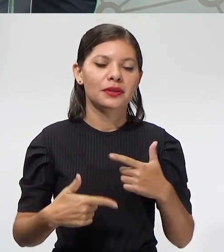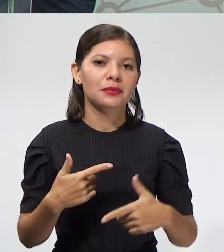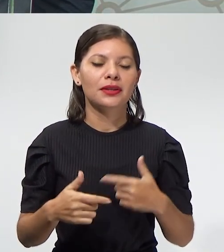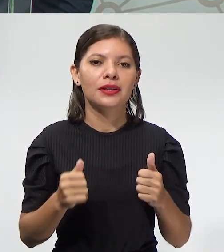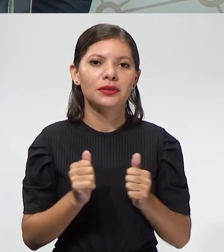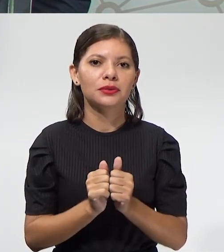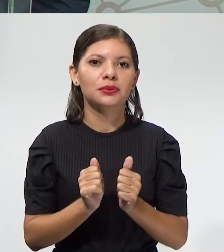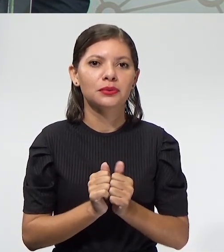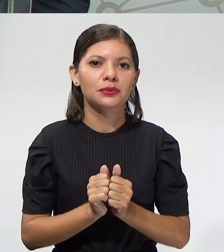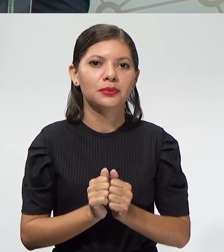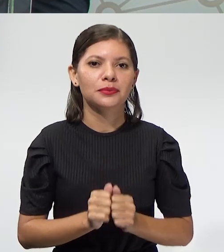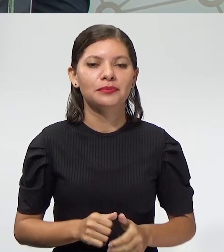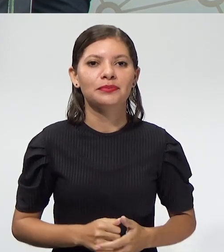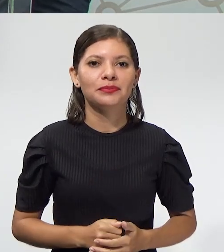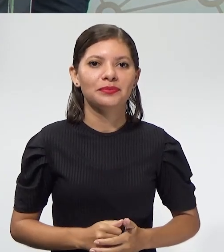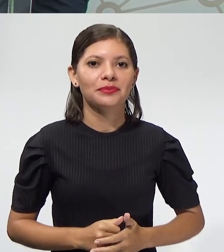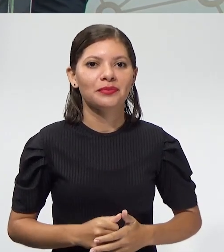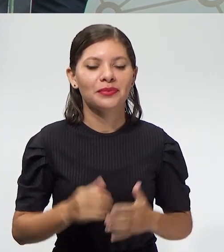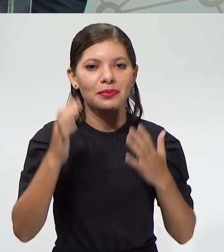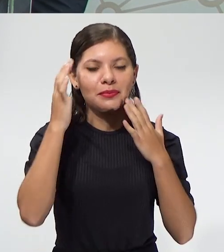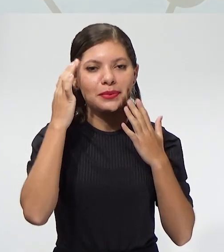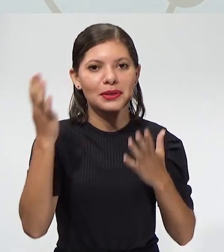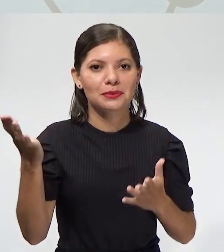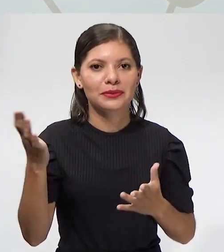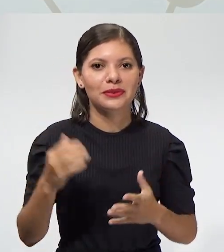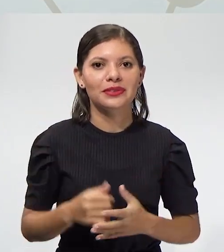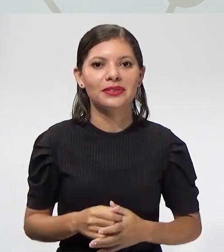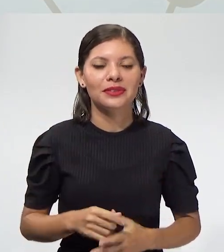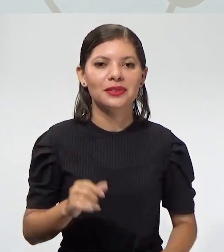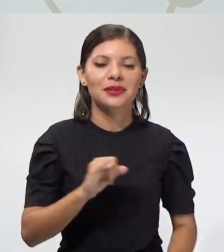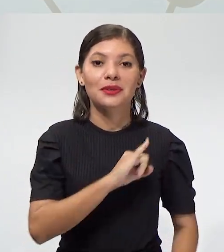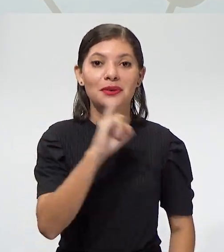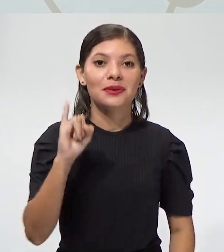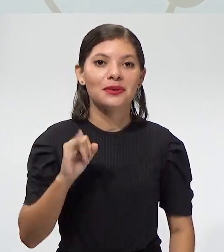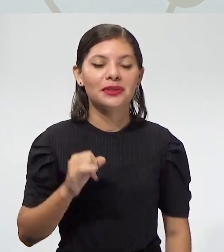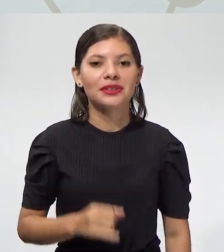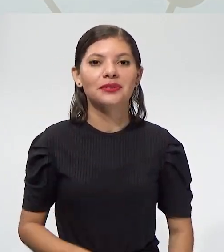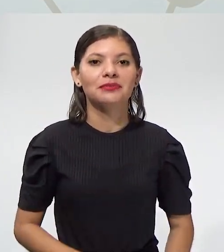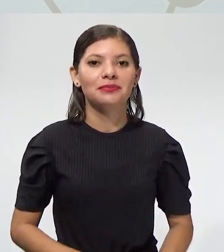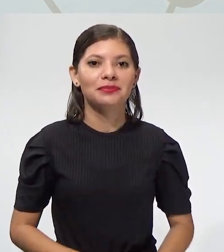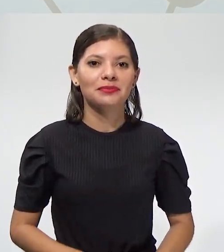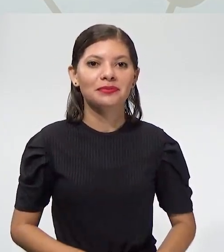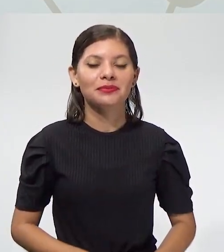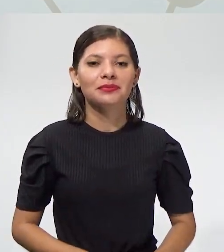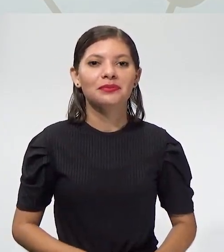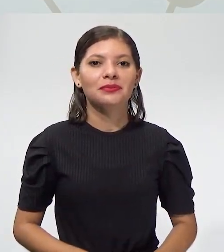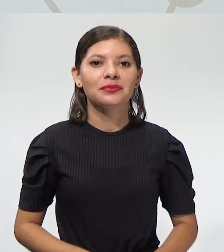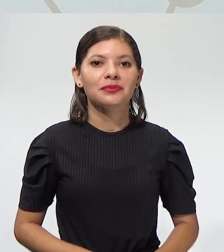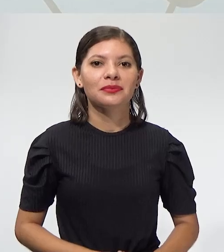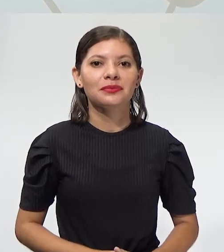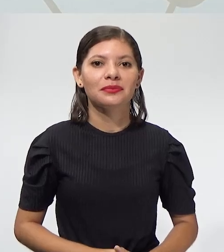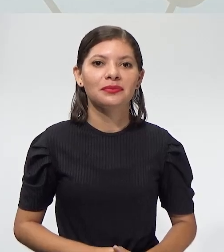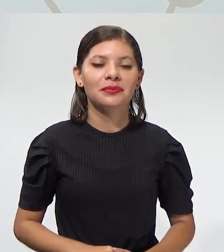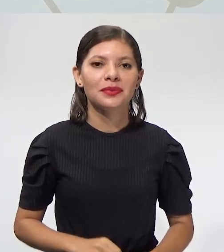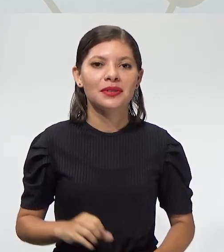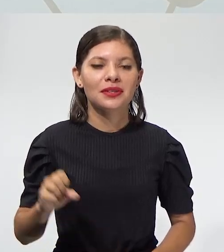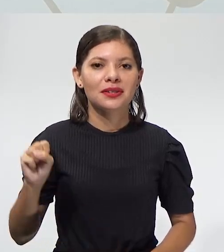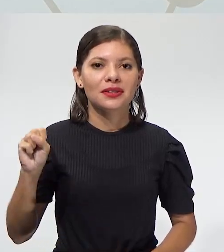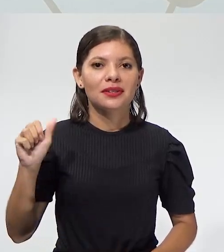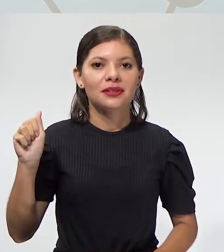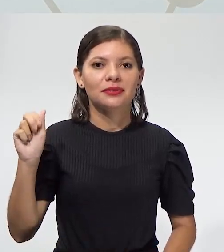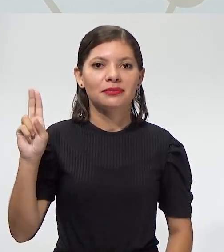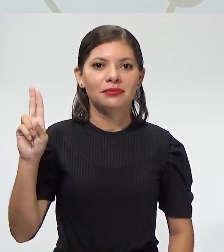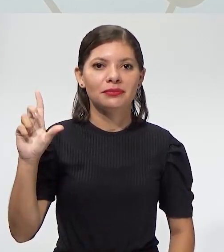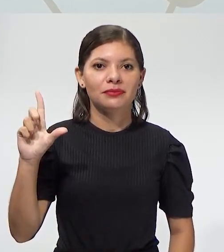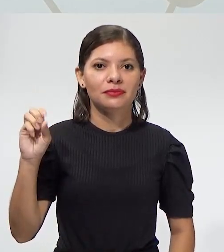ele vai também se apresentar. Obrigado, professora. Oi, pessoal. A professora já disse meu nome, vocês podem me chamar de